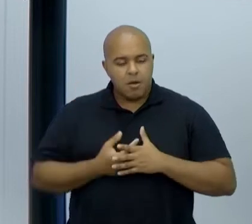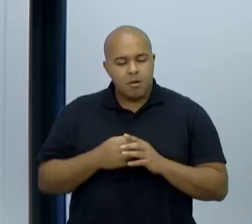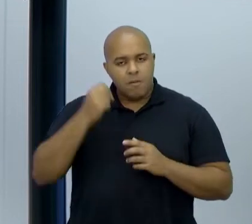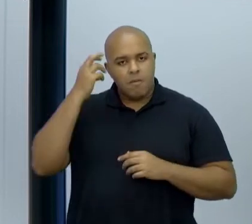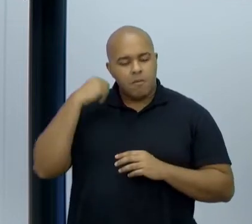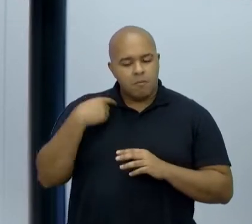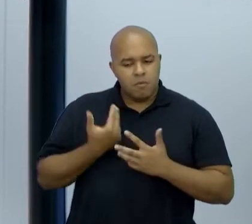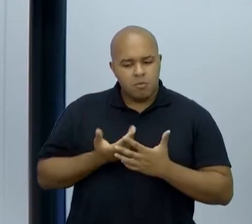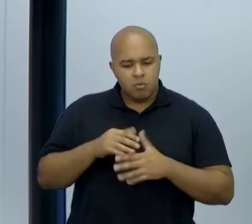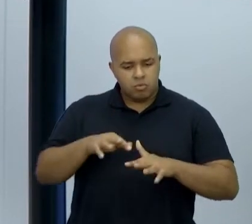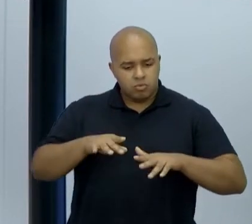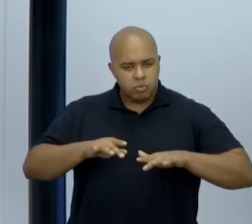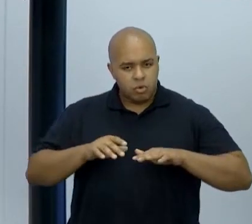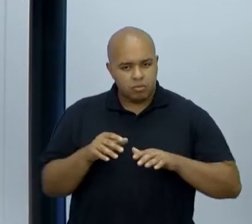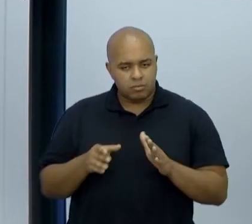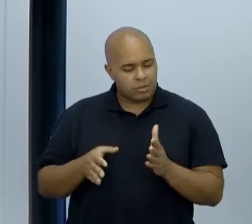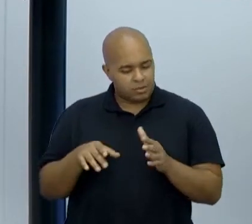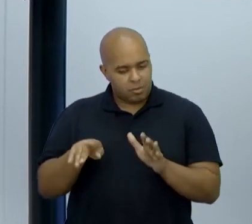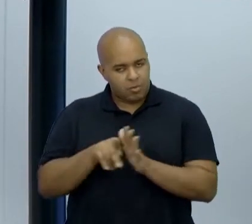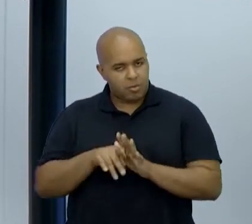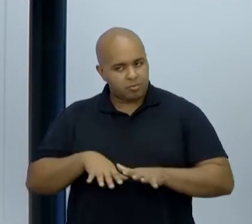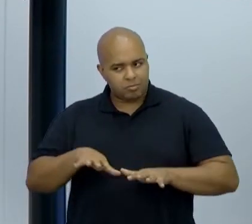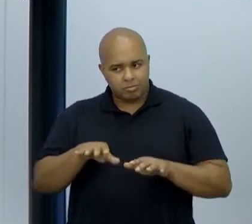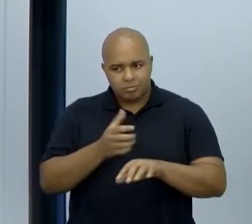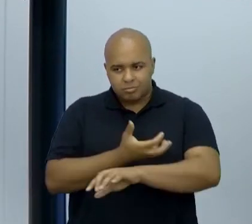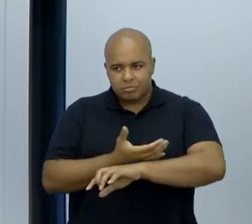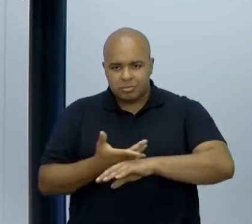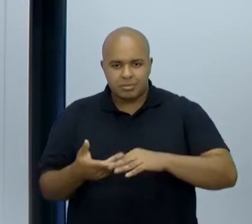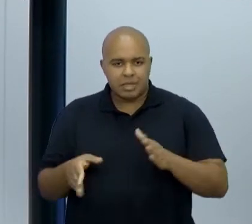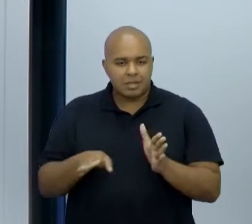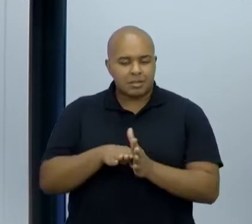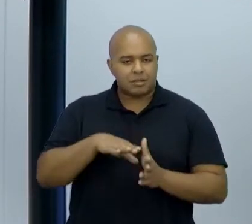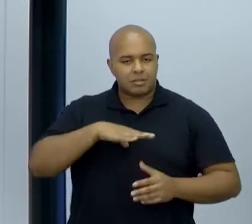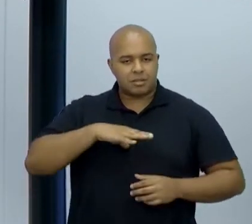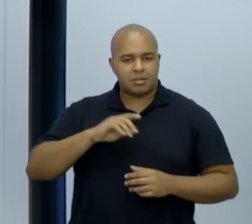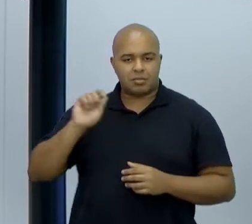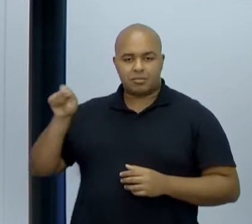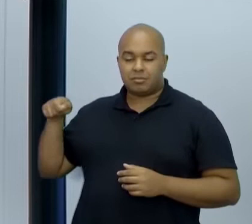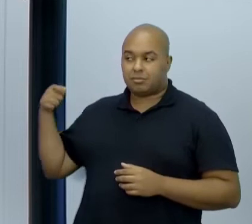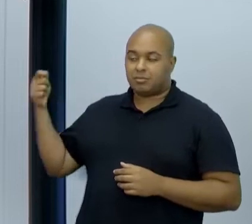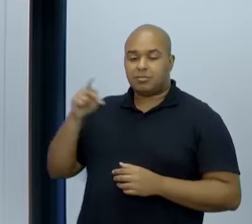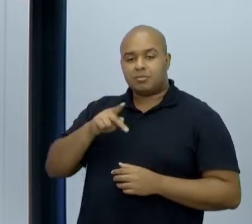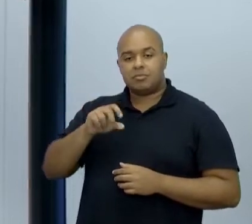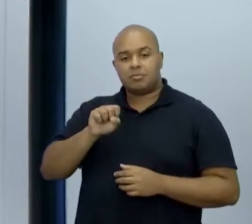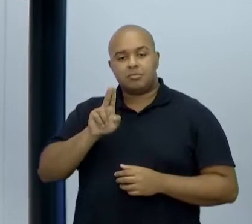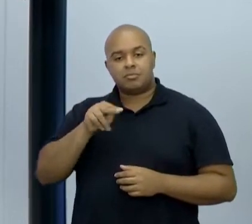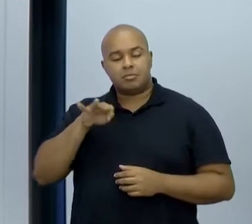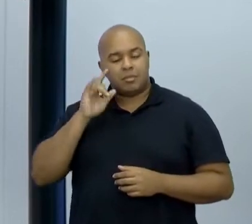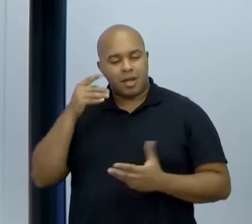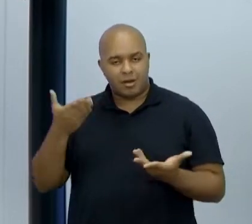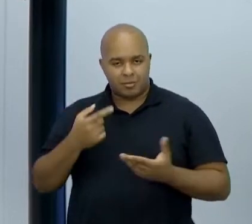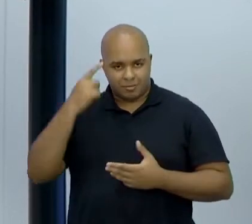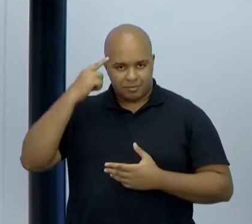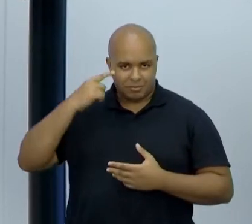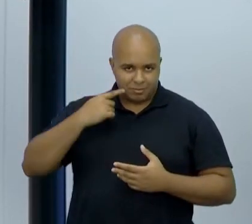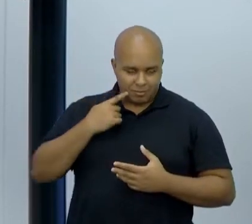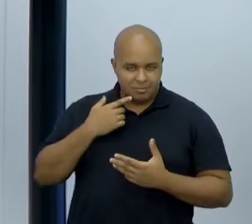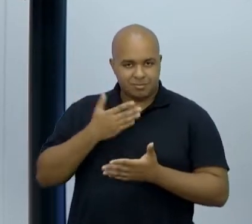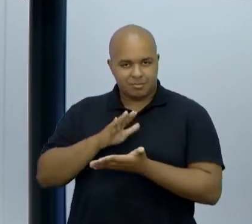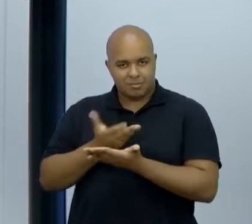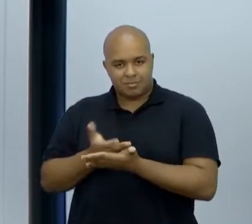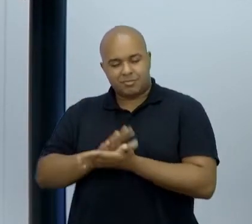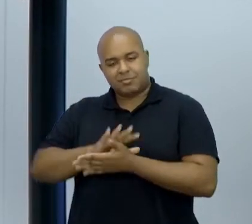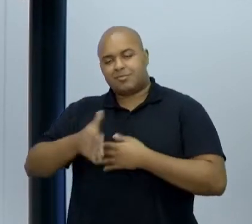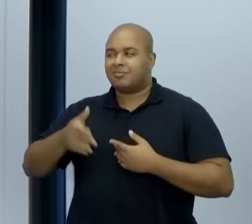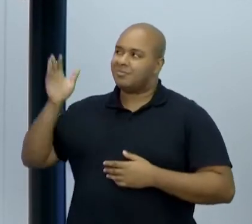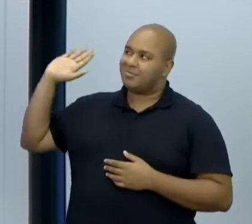cultura do solo, do campo à cidade. Eu sou a professora Sumaia, estou aqui agora com o Marco, na tradução das Libras.